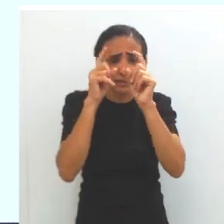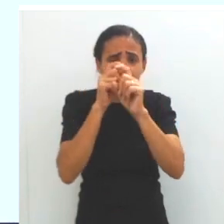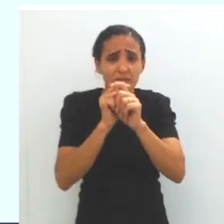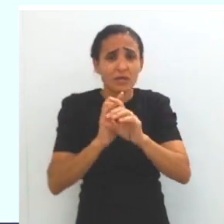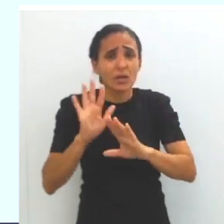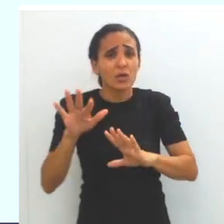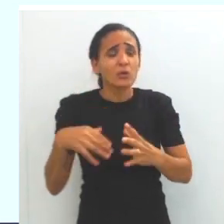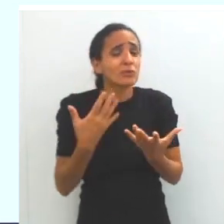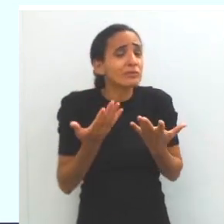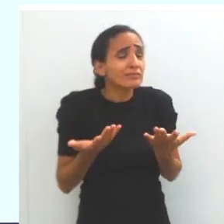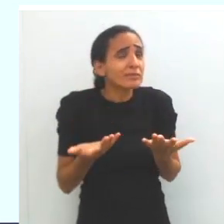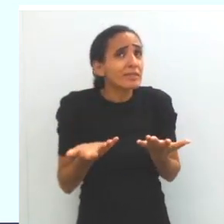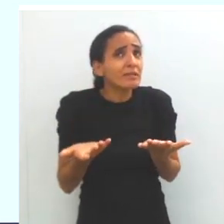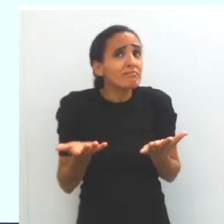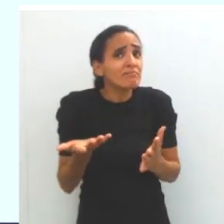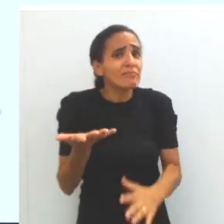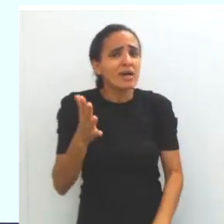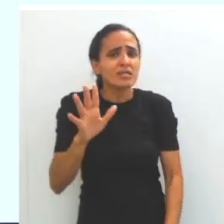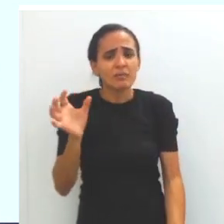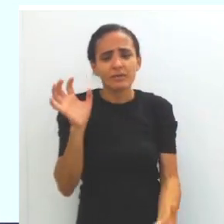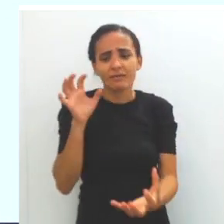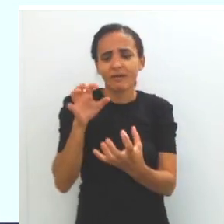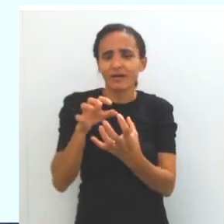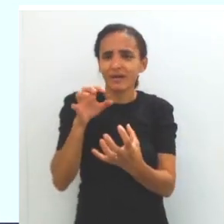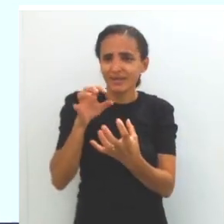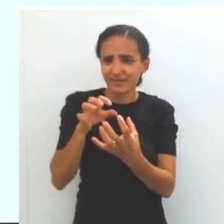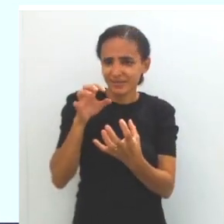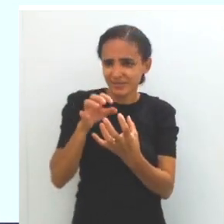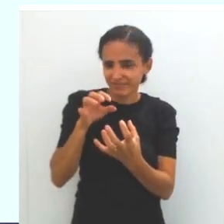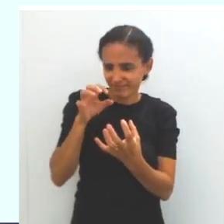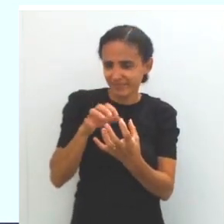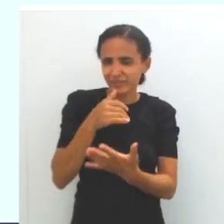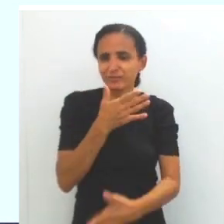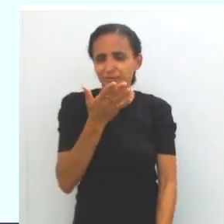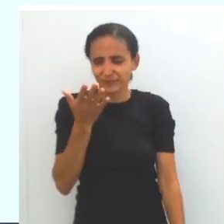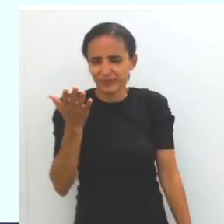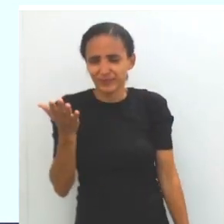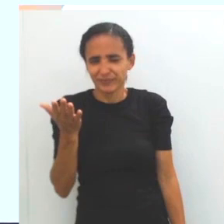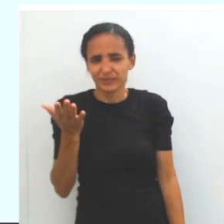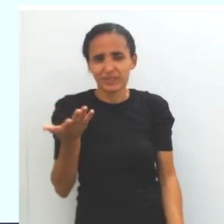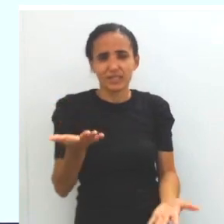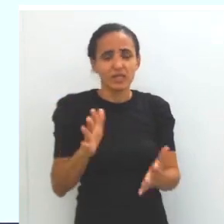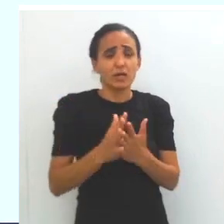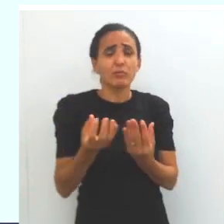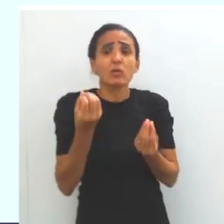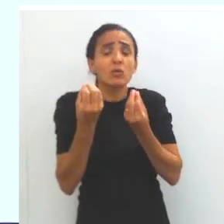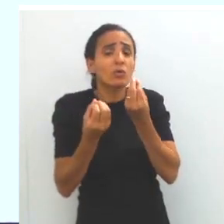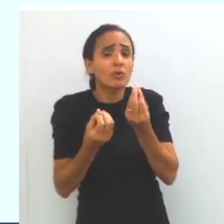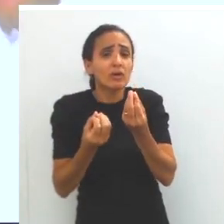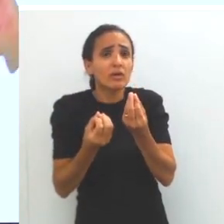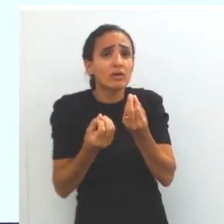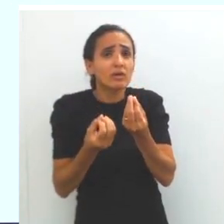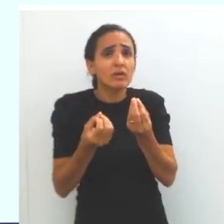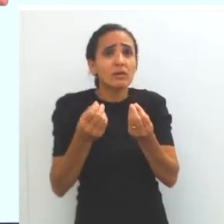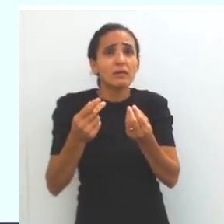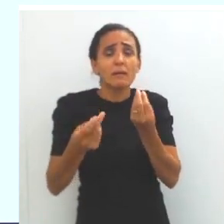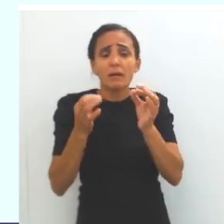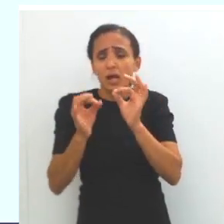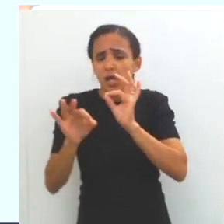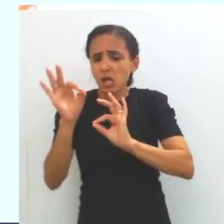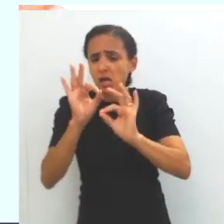aparece quando a gente está chegando a uma certa idade. O presbíope, na verdade, é 2 em